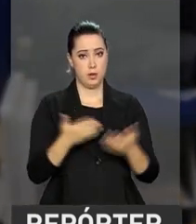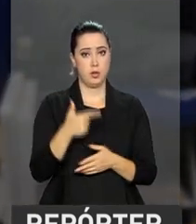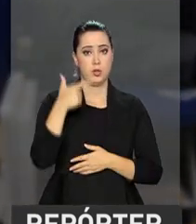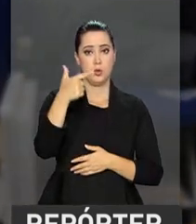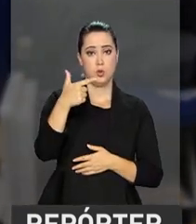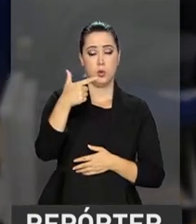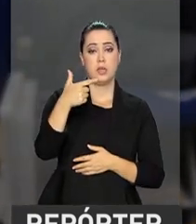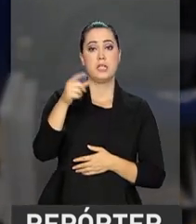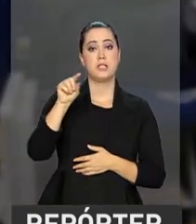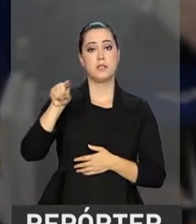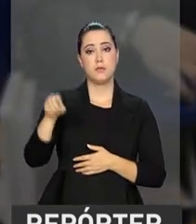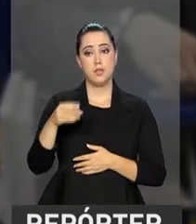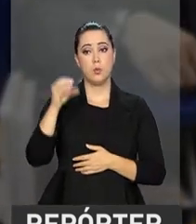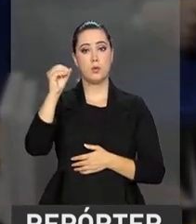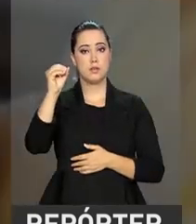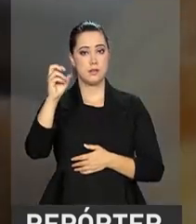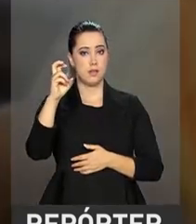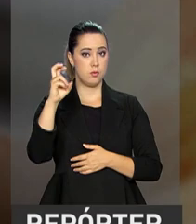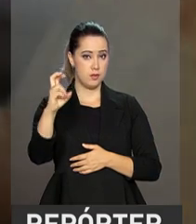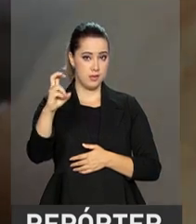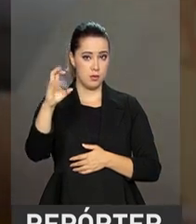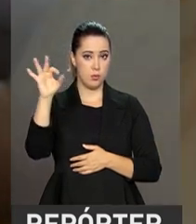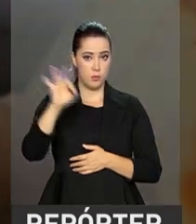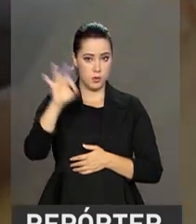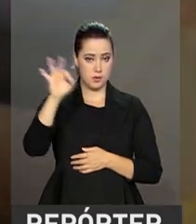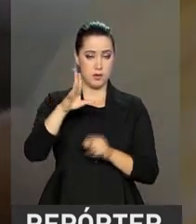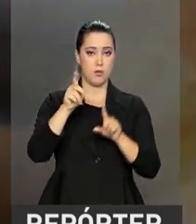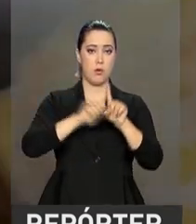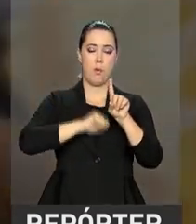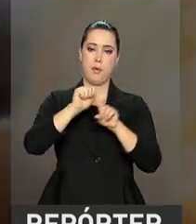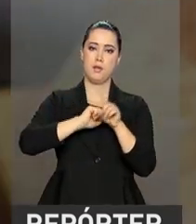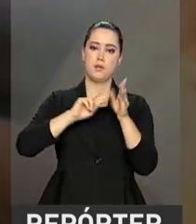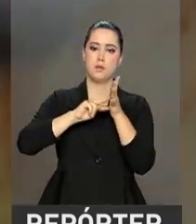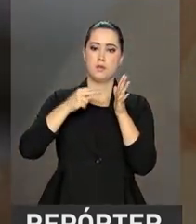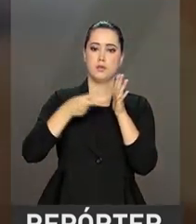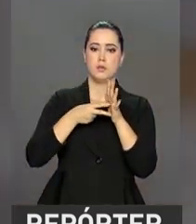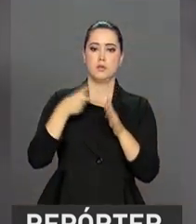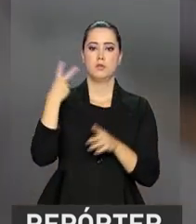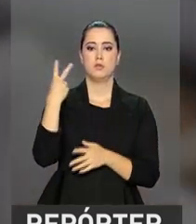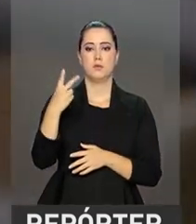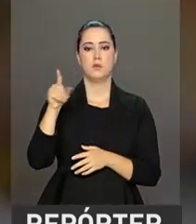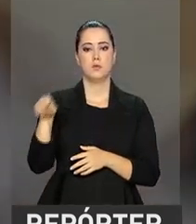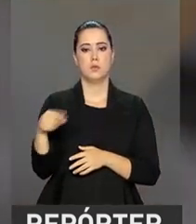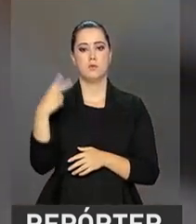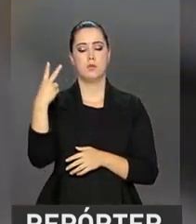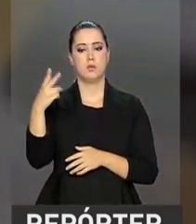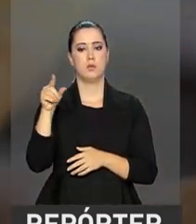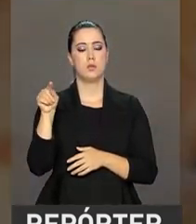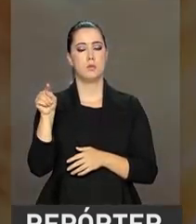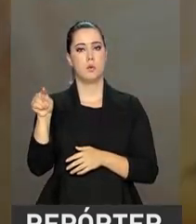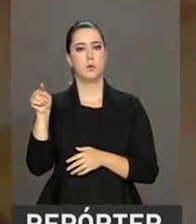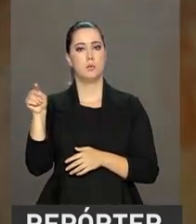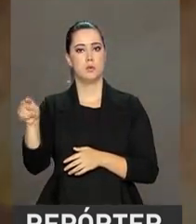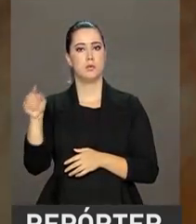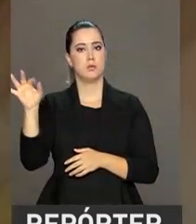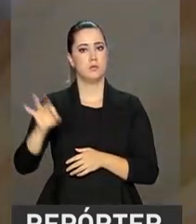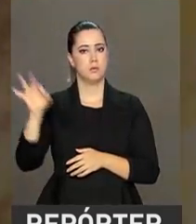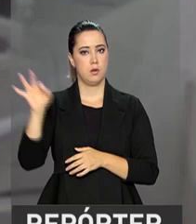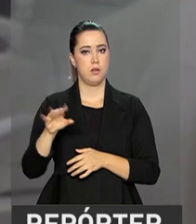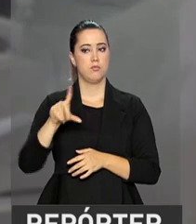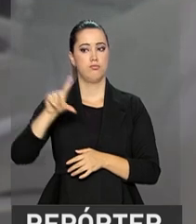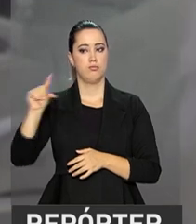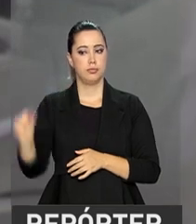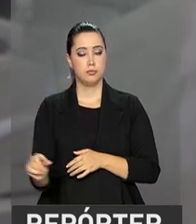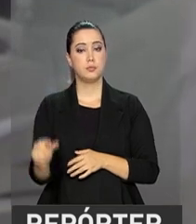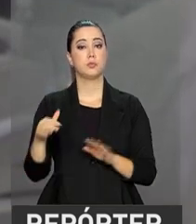2,05 por cento ao mês o que no ano representa 2,2 pontos percentuais a menos